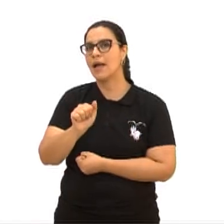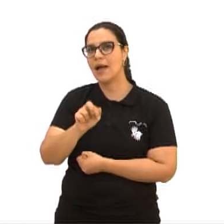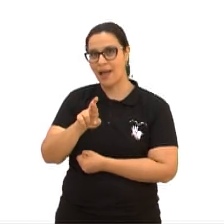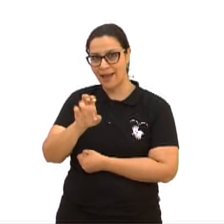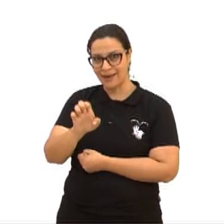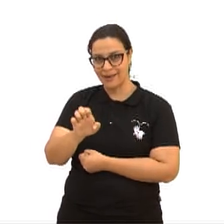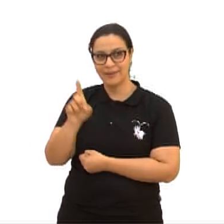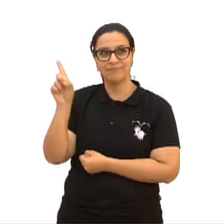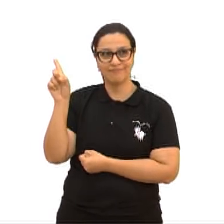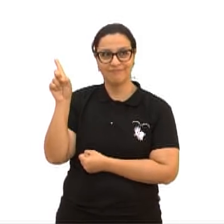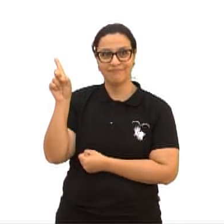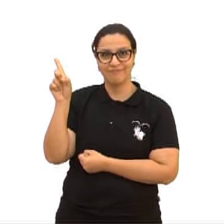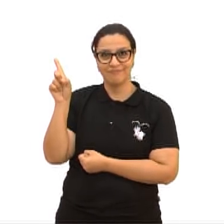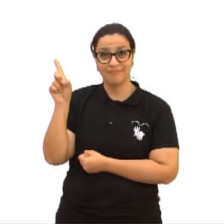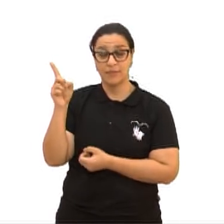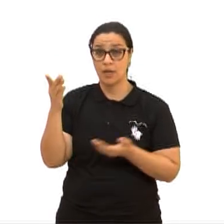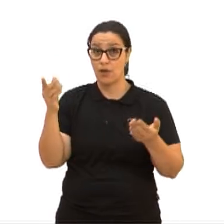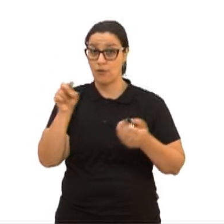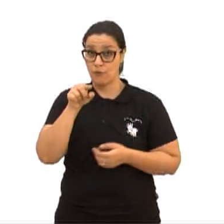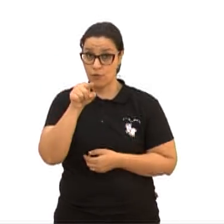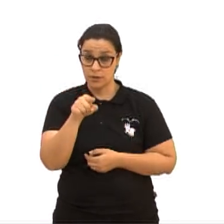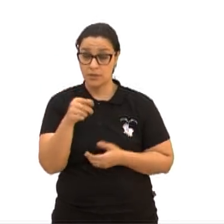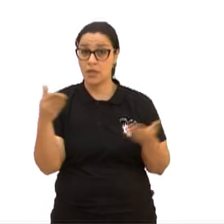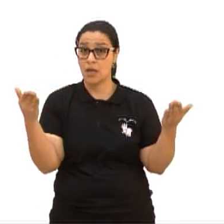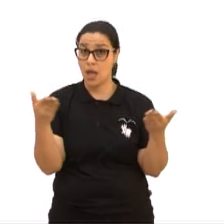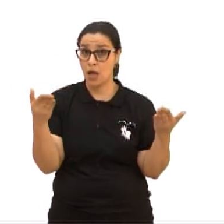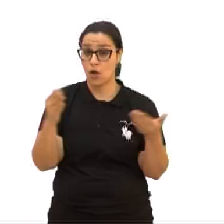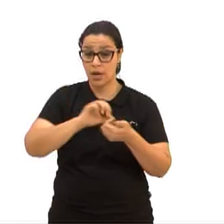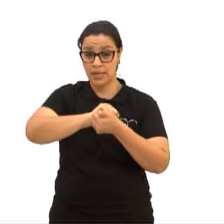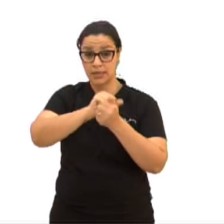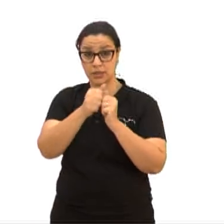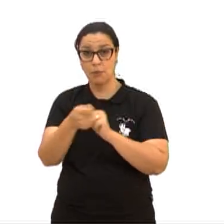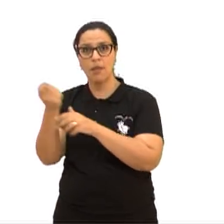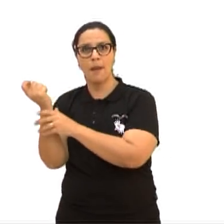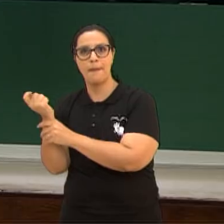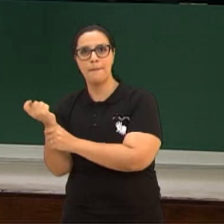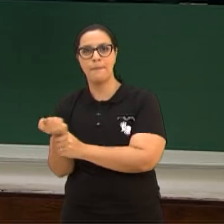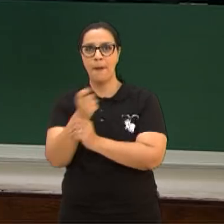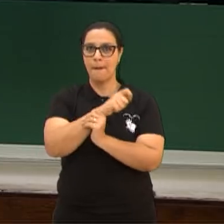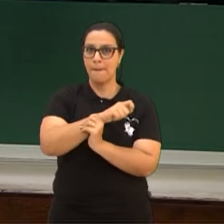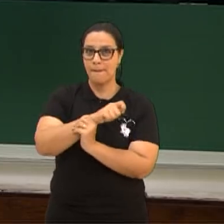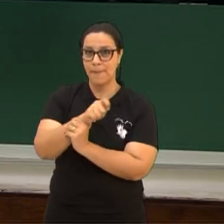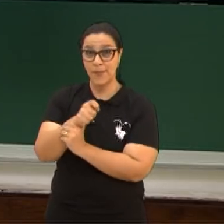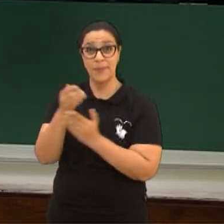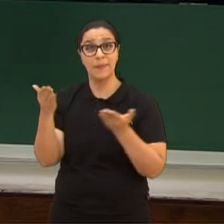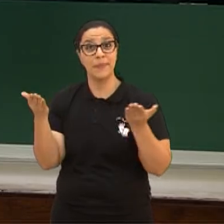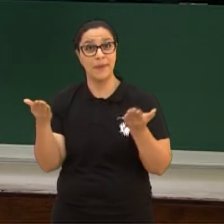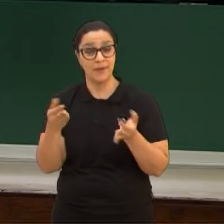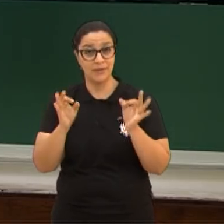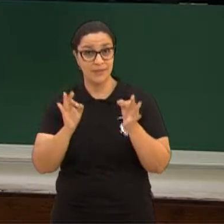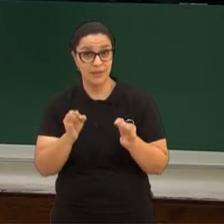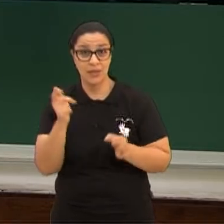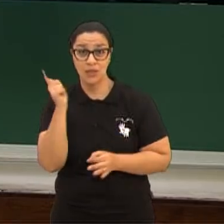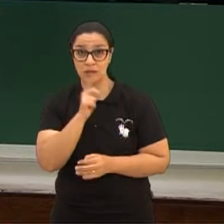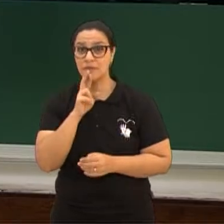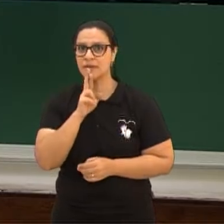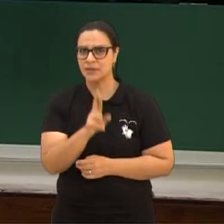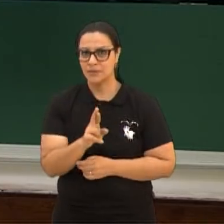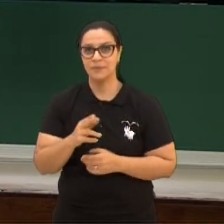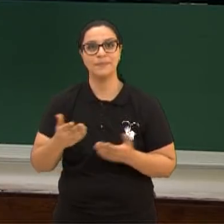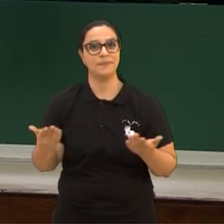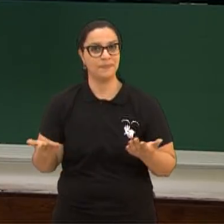are playing tennis. Você está jogando tênis, ok? Conseguiram responder